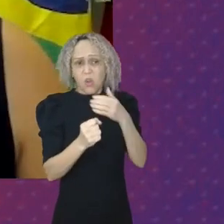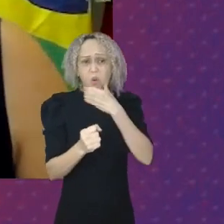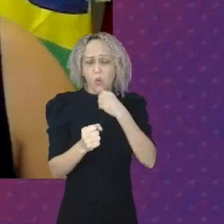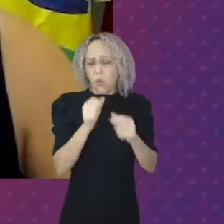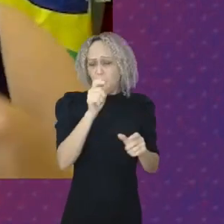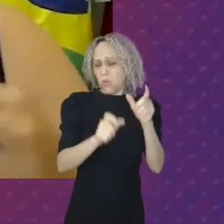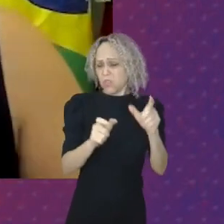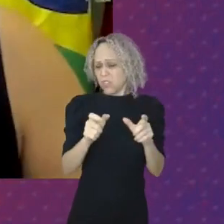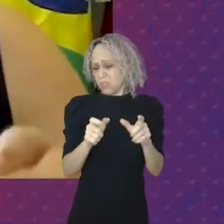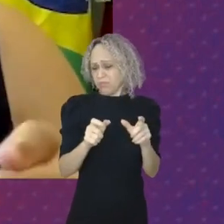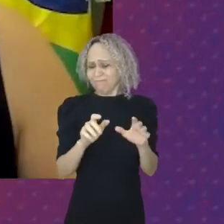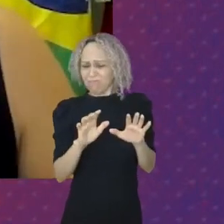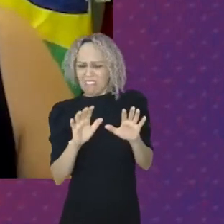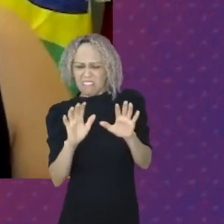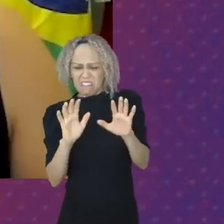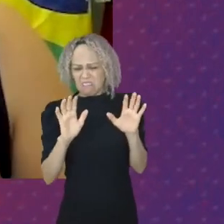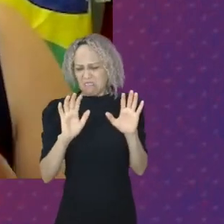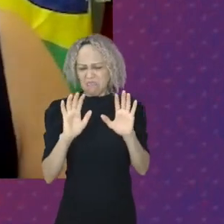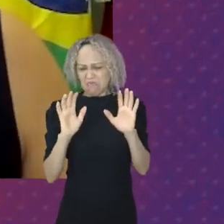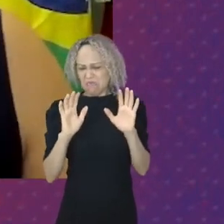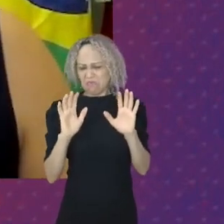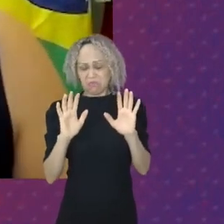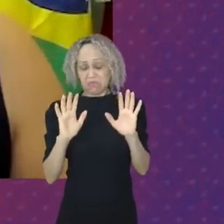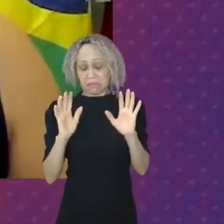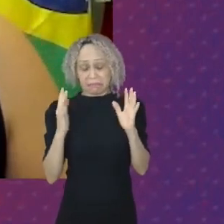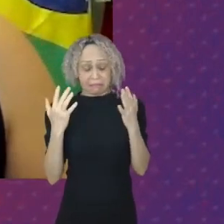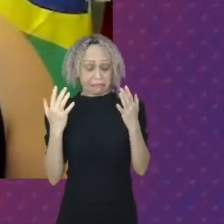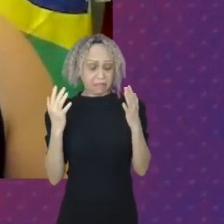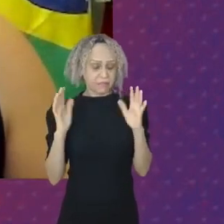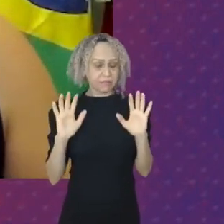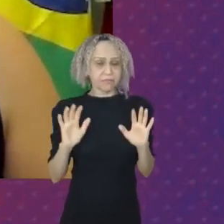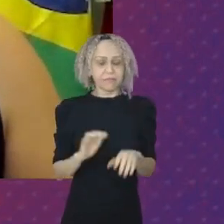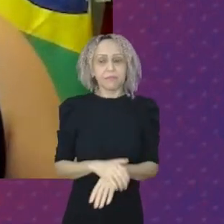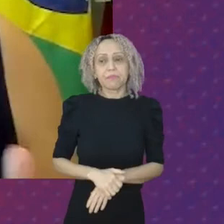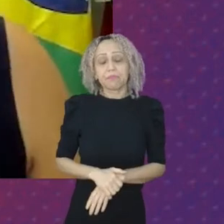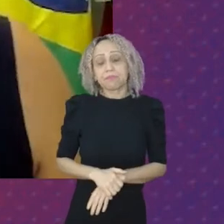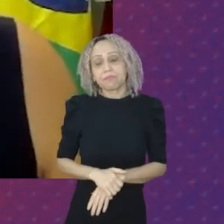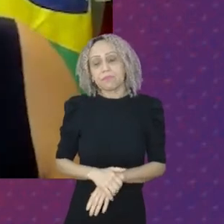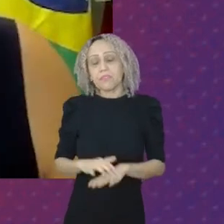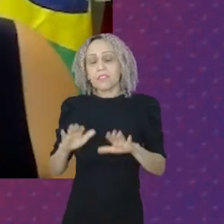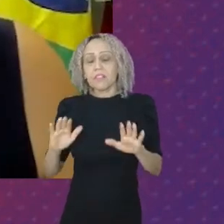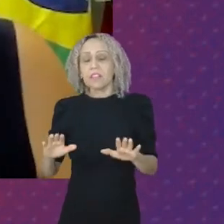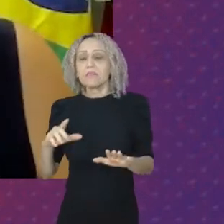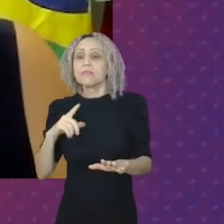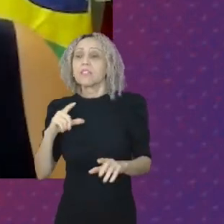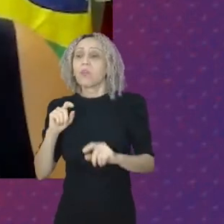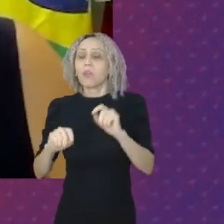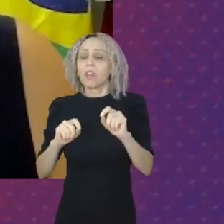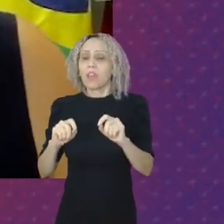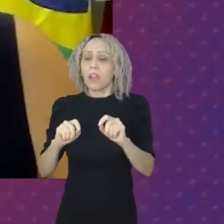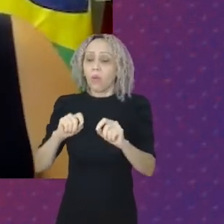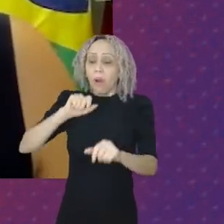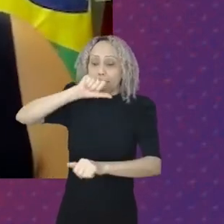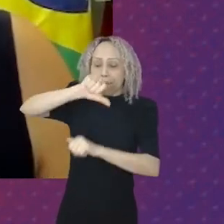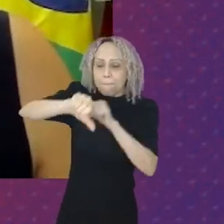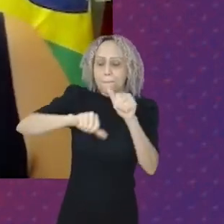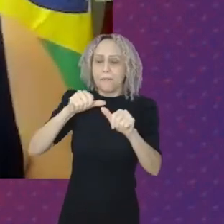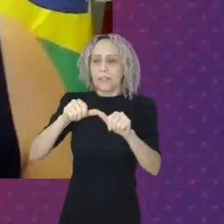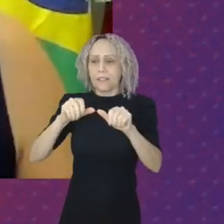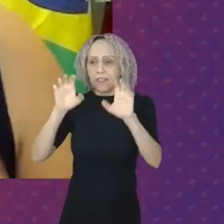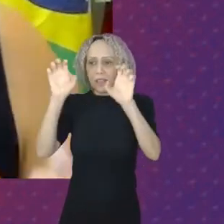que nós propomos, tem como consequência, sim, uma alteração da